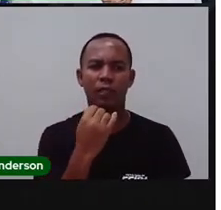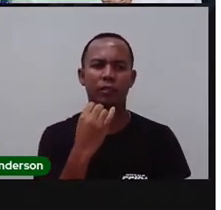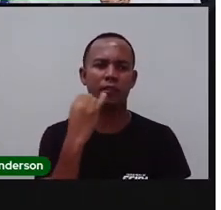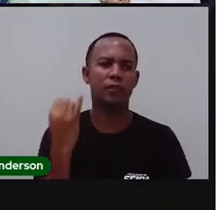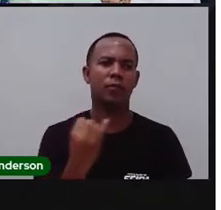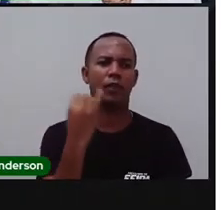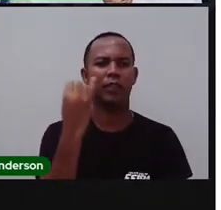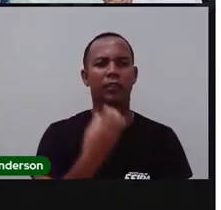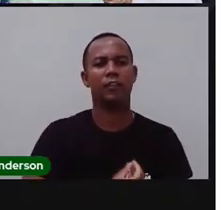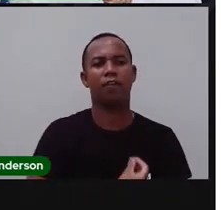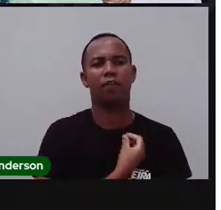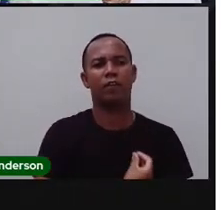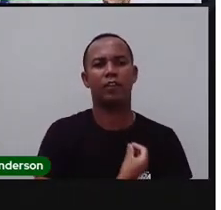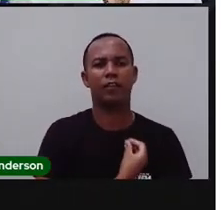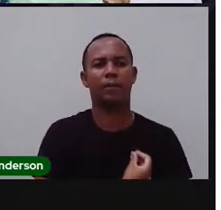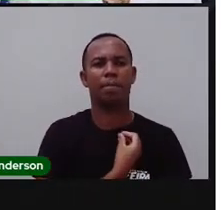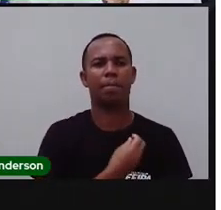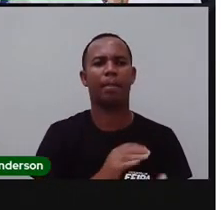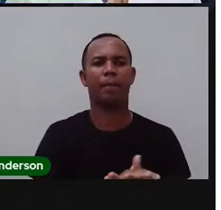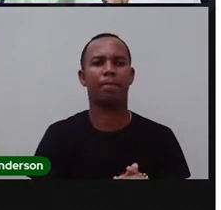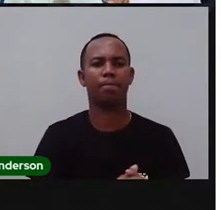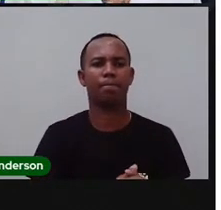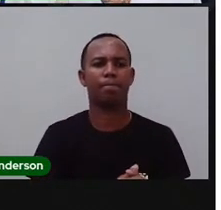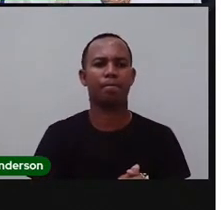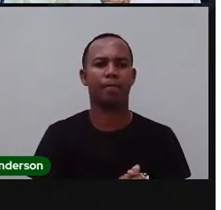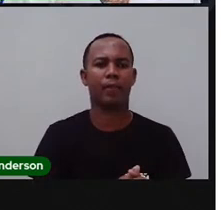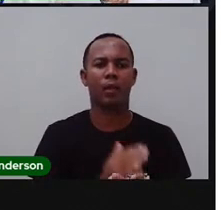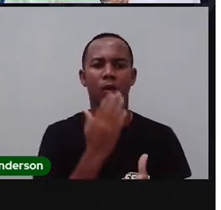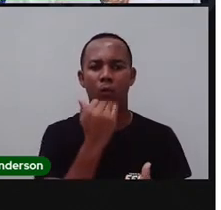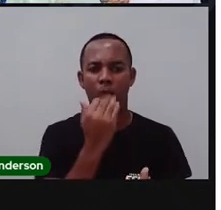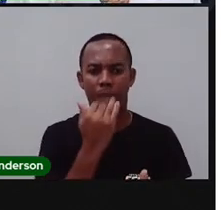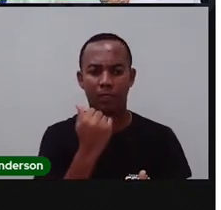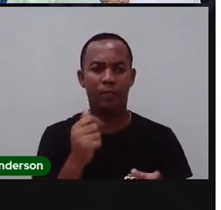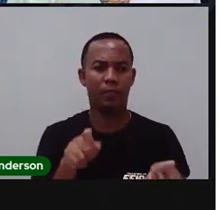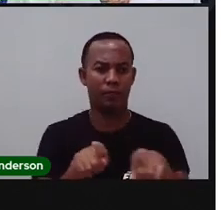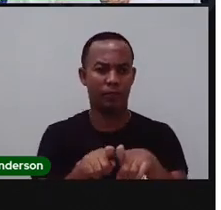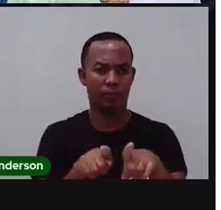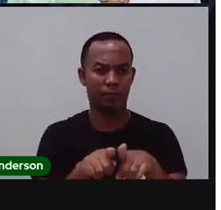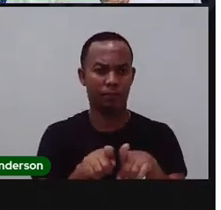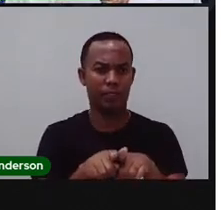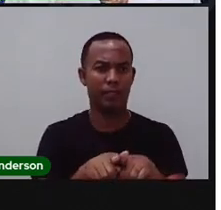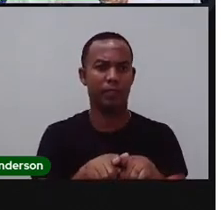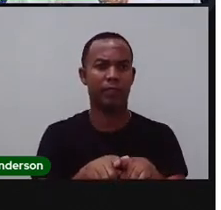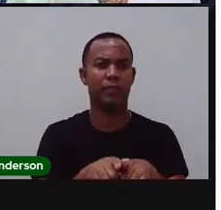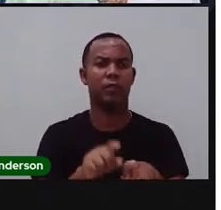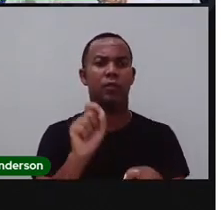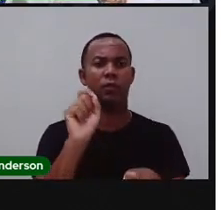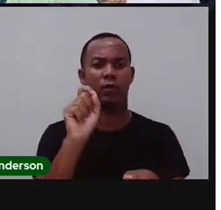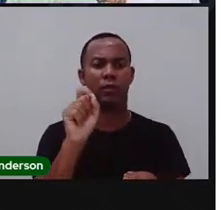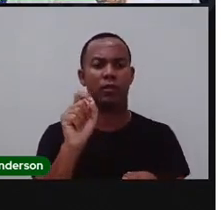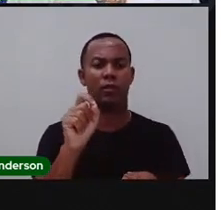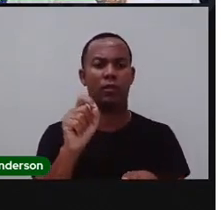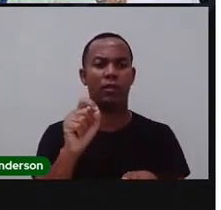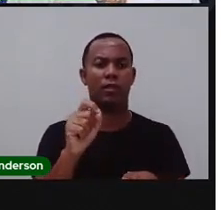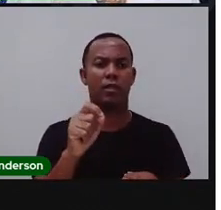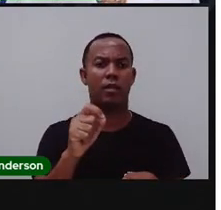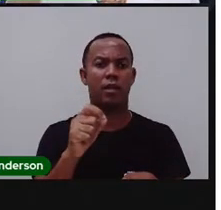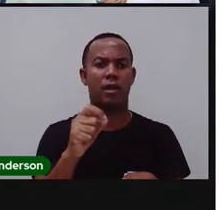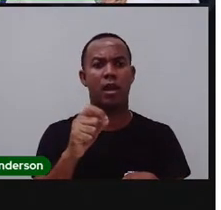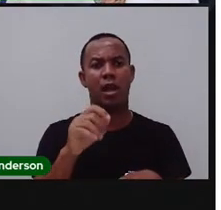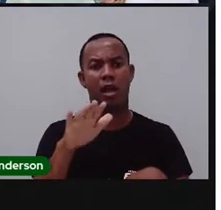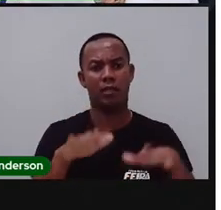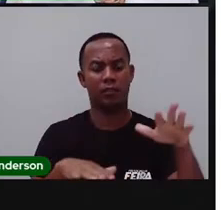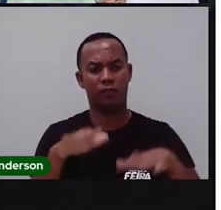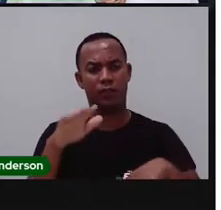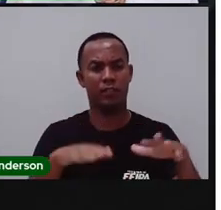nossa sobrevivência, né? E os alimentos também que alimentam quem? Alguns animais, ou a